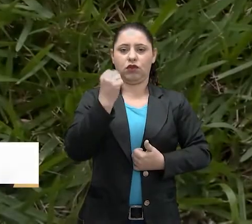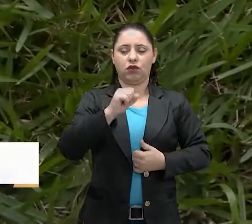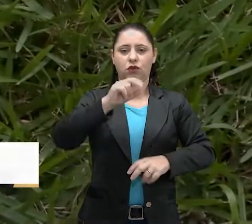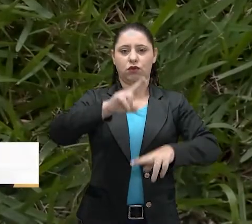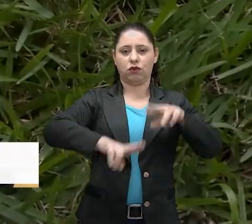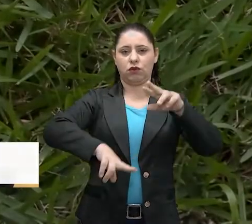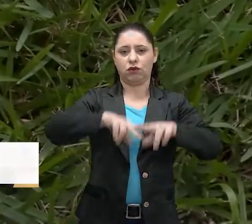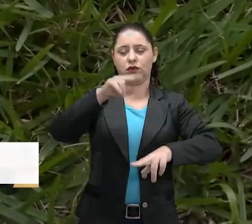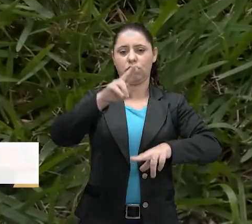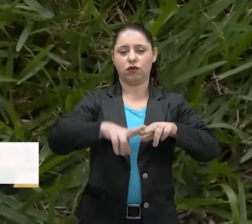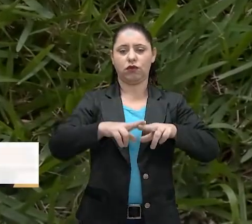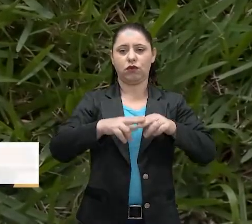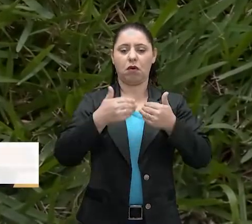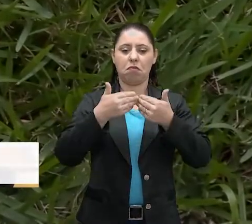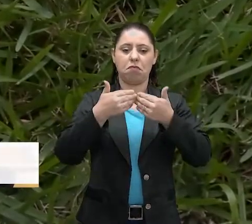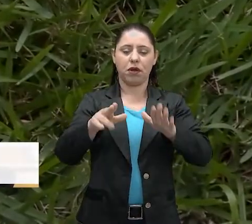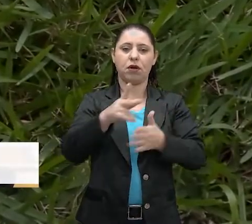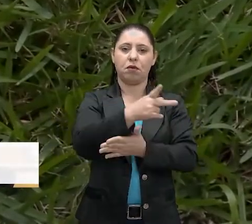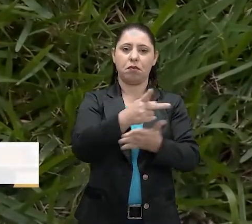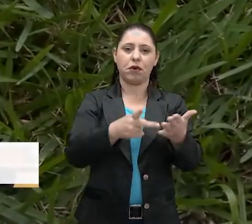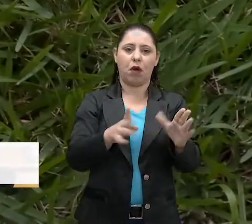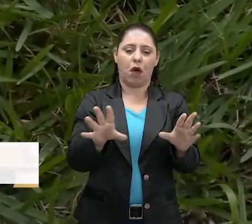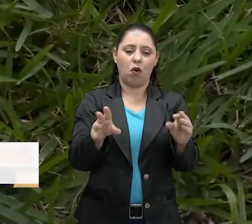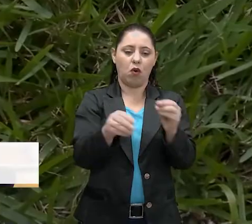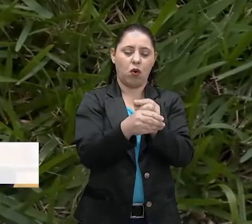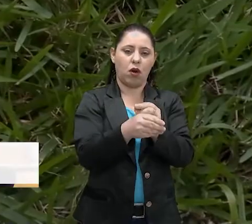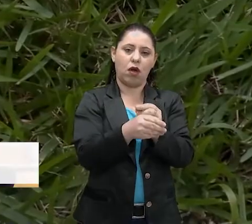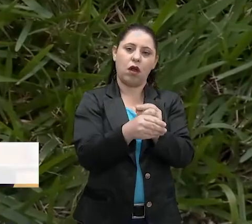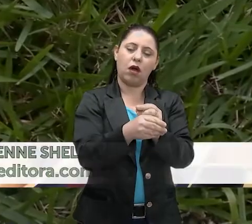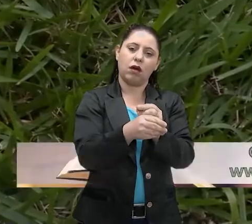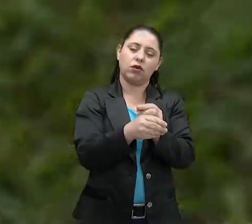28 de junho, esses poemas